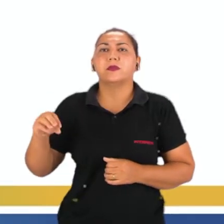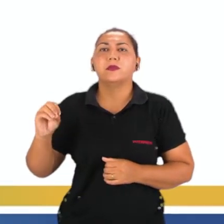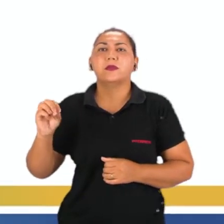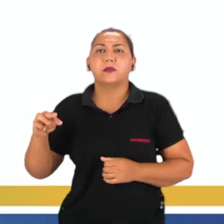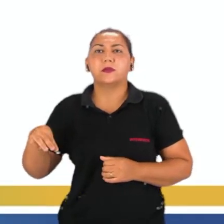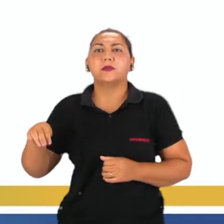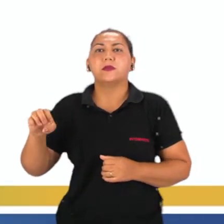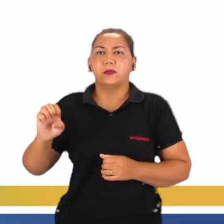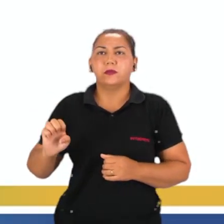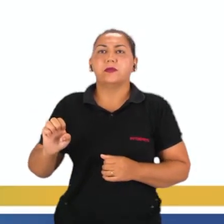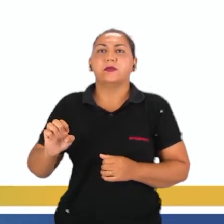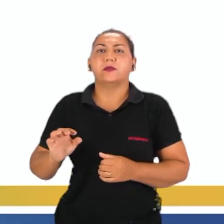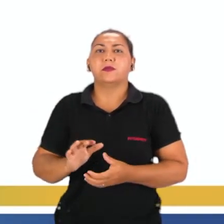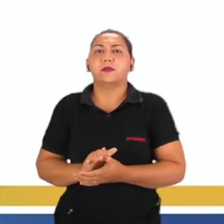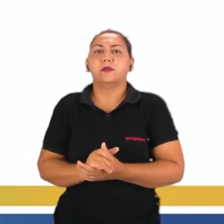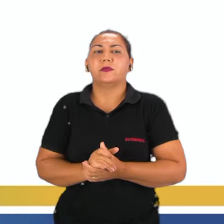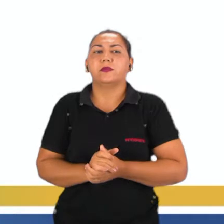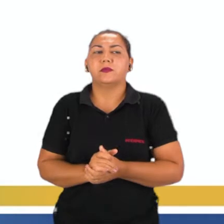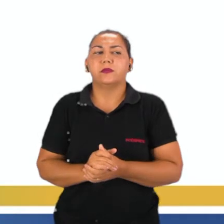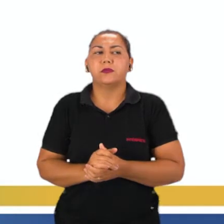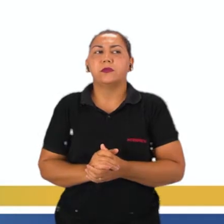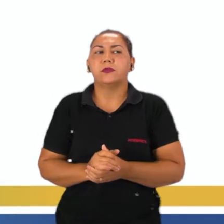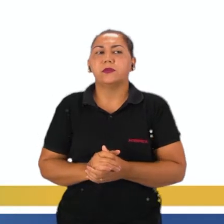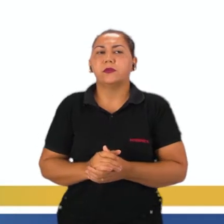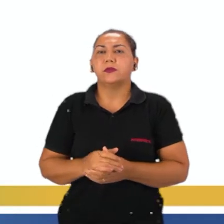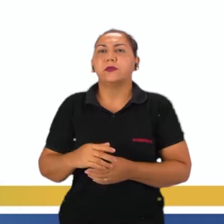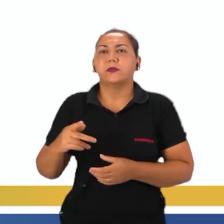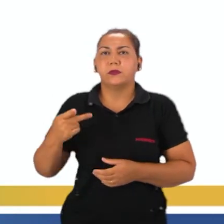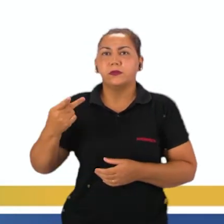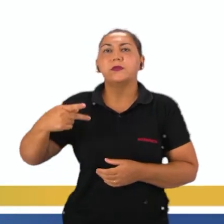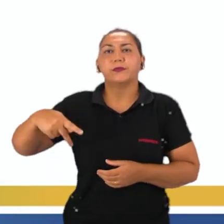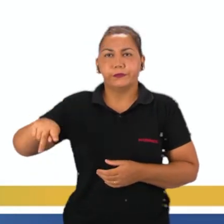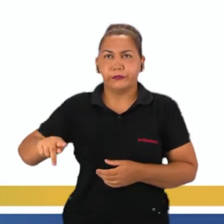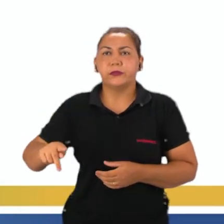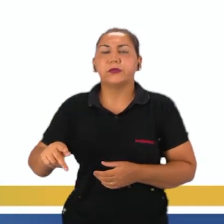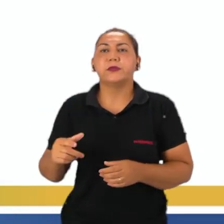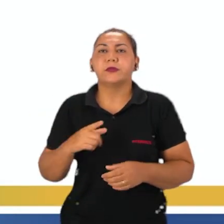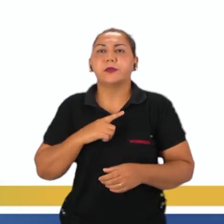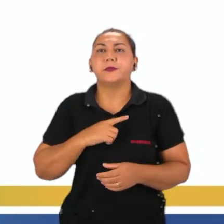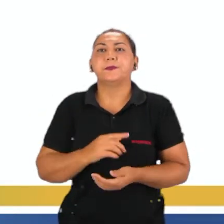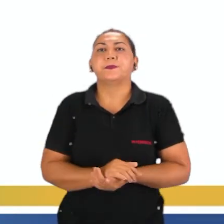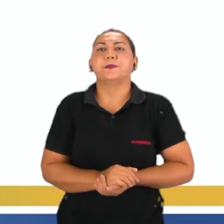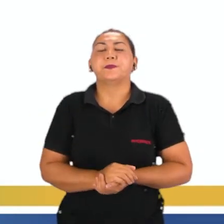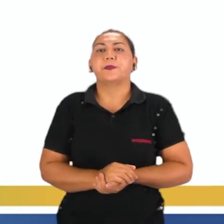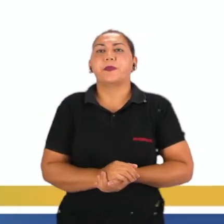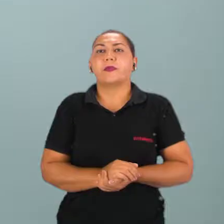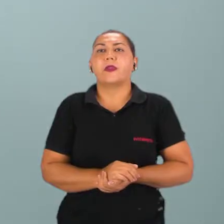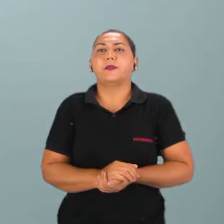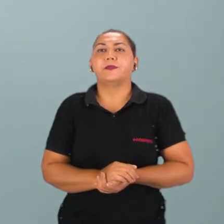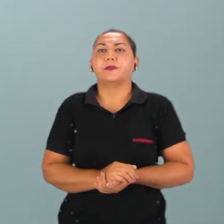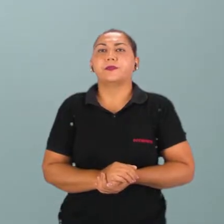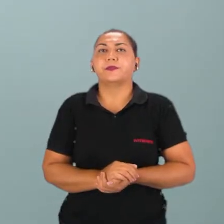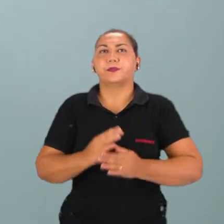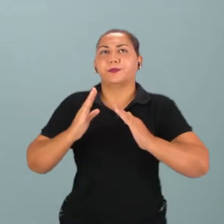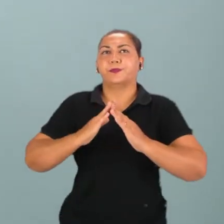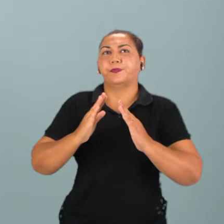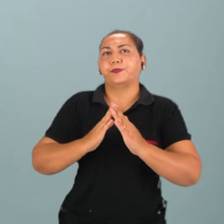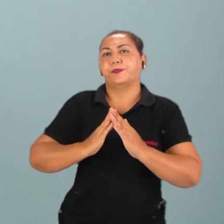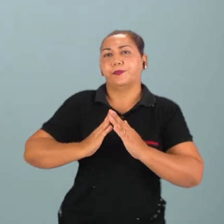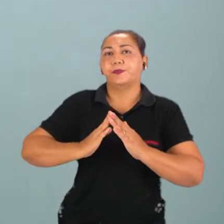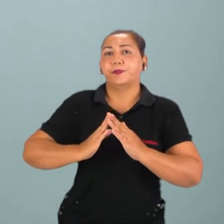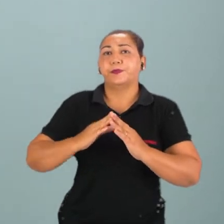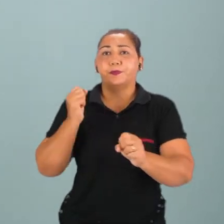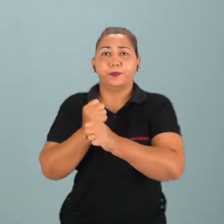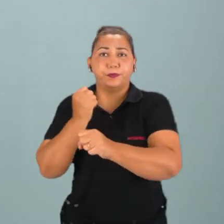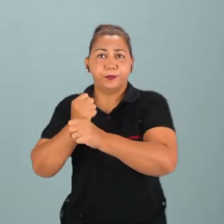Sujeito, a casa de Ana, e o predicado estava em reforma. Vejam que agora ficou muito fácil.